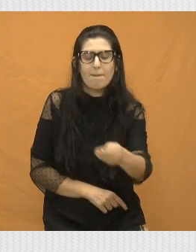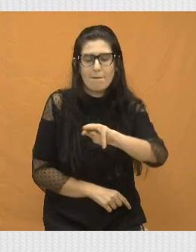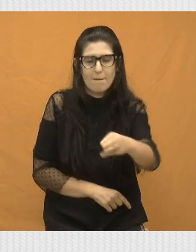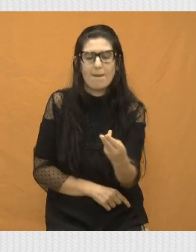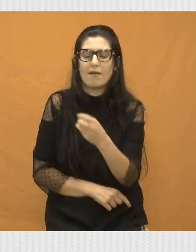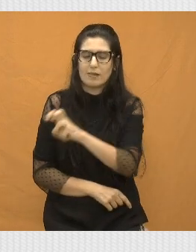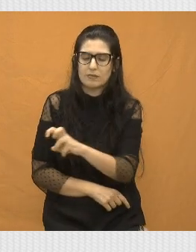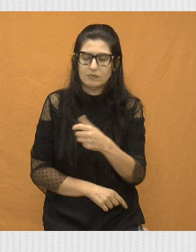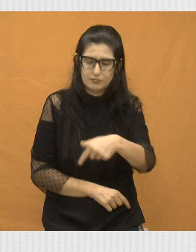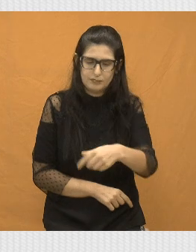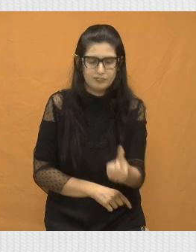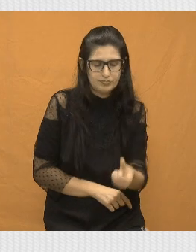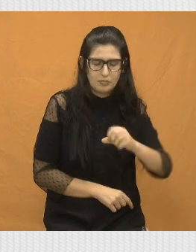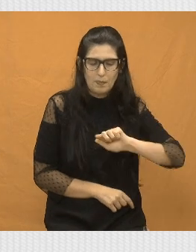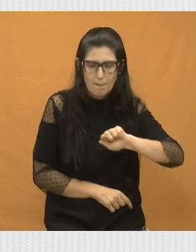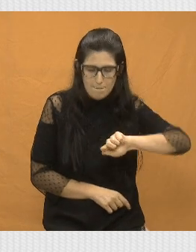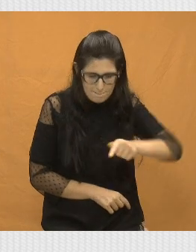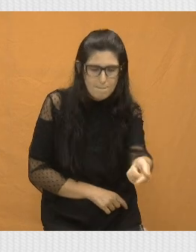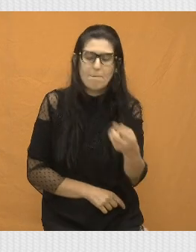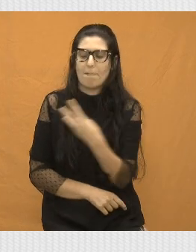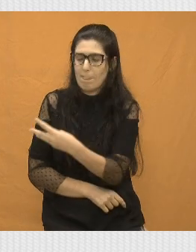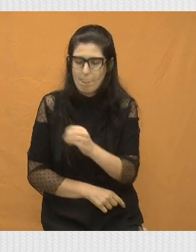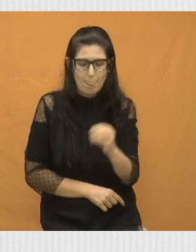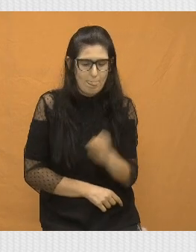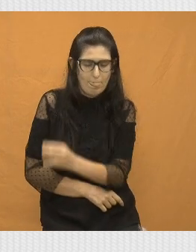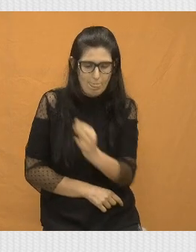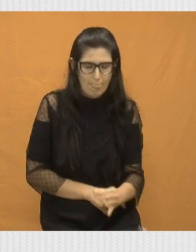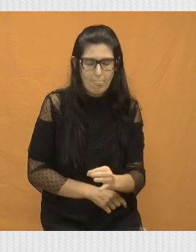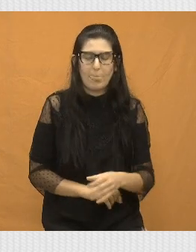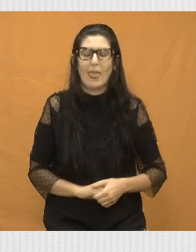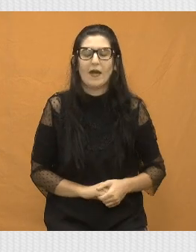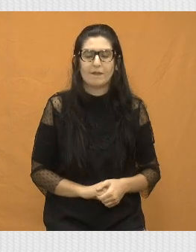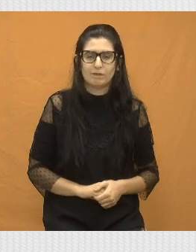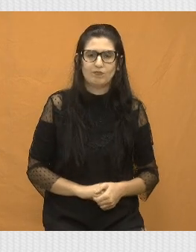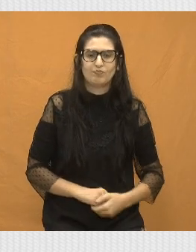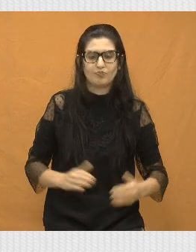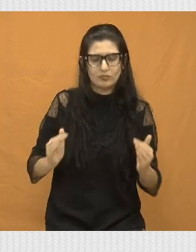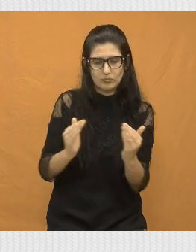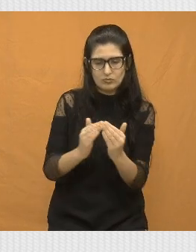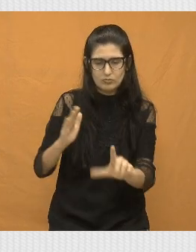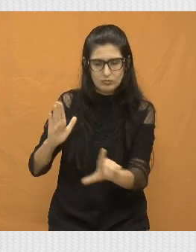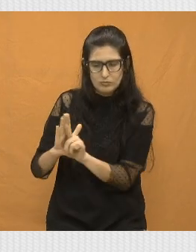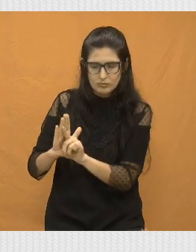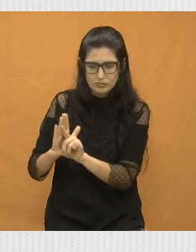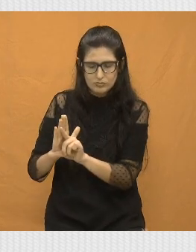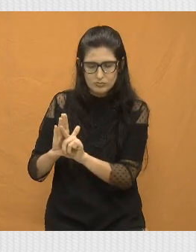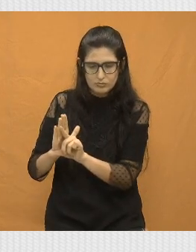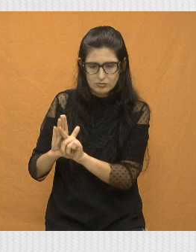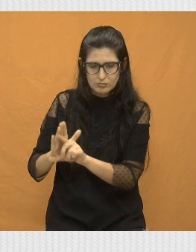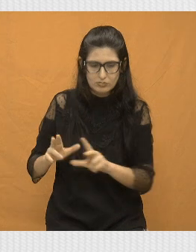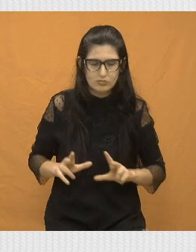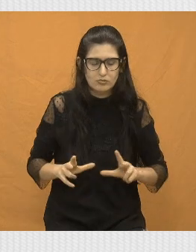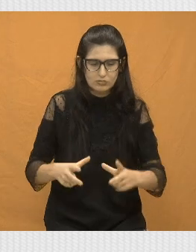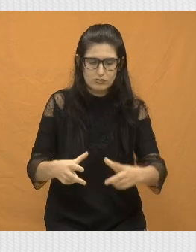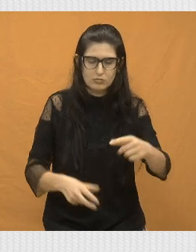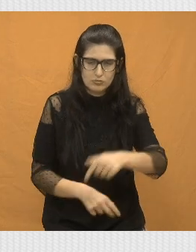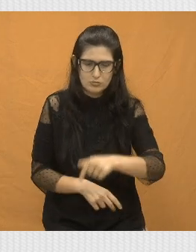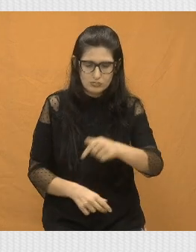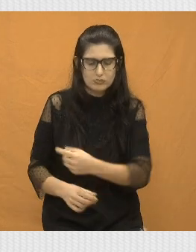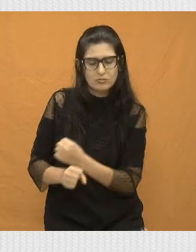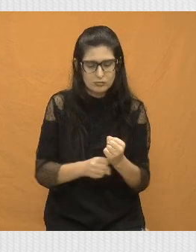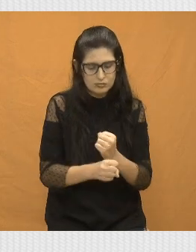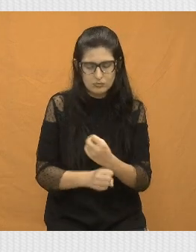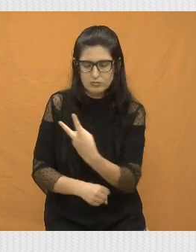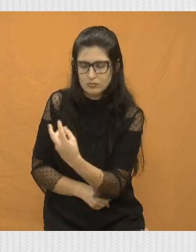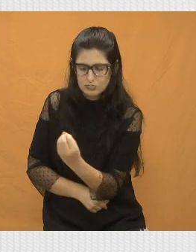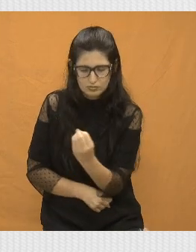12.566.000, uma ordem de 30%. A Casa Legislativa, prevista de orçamento anual